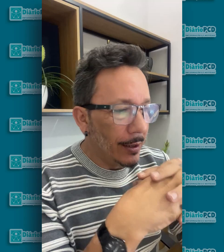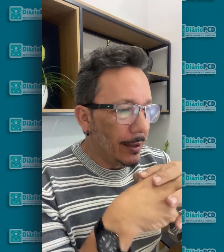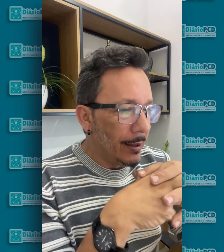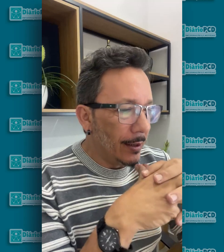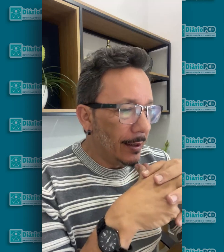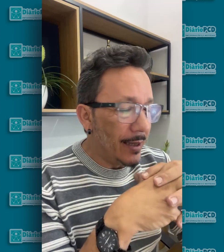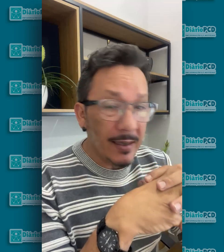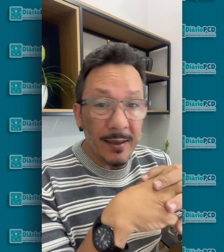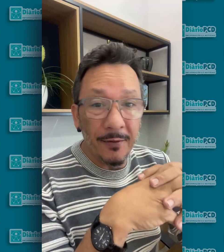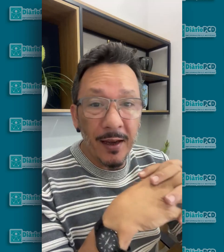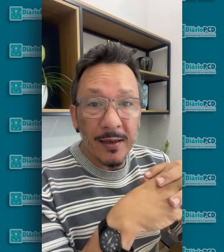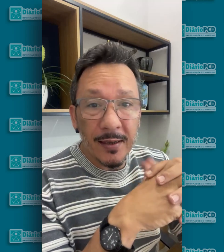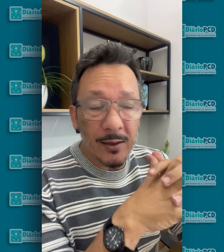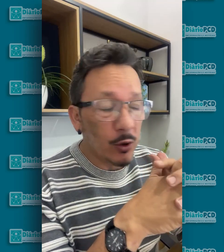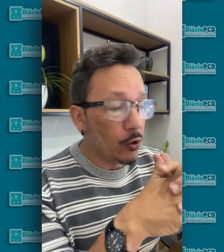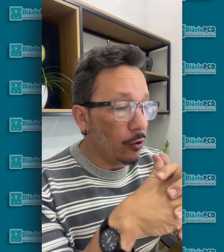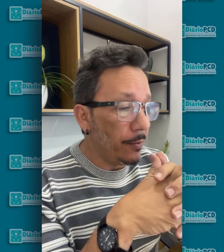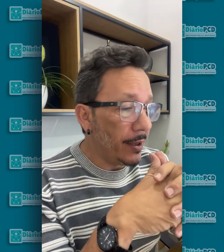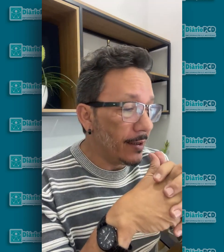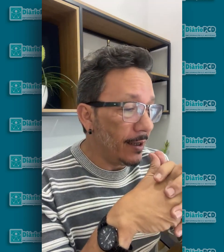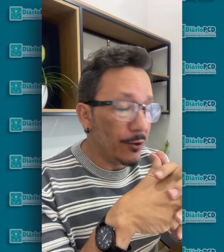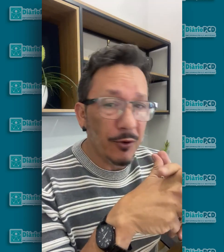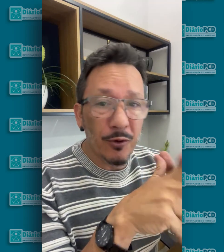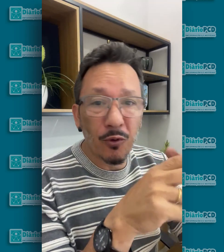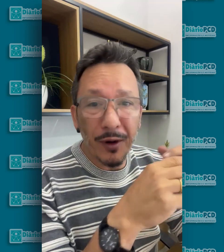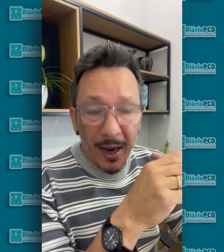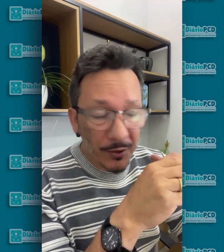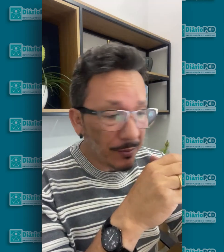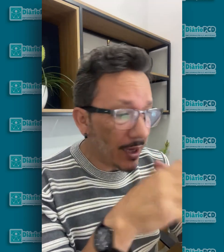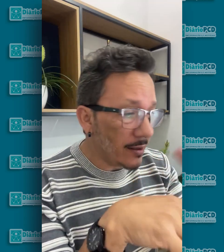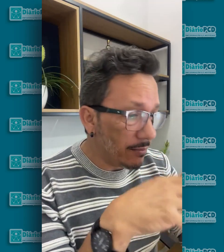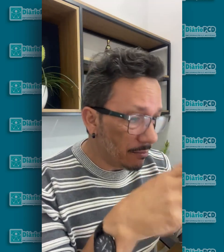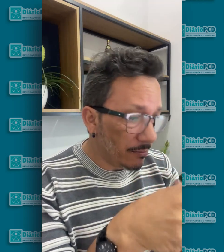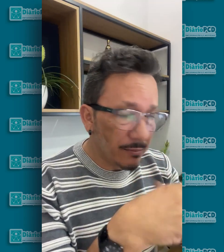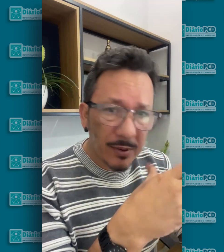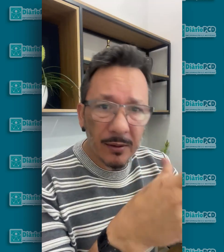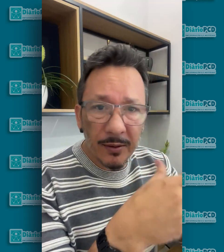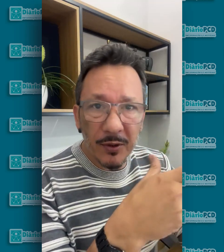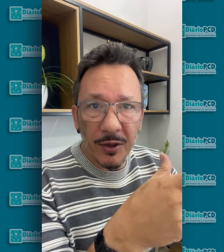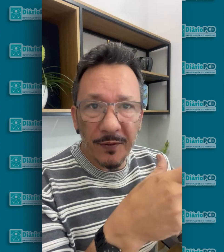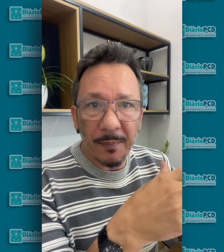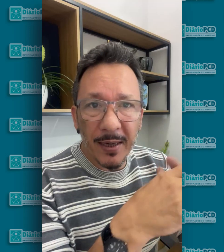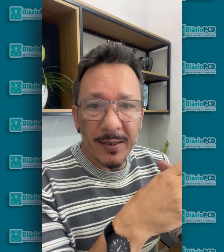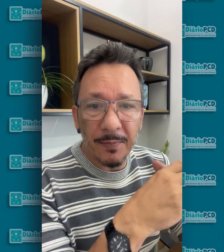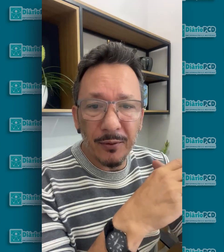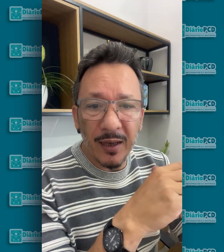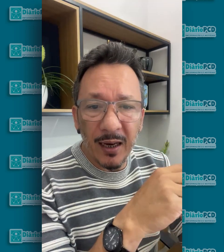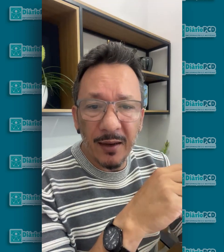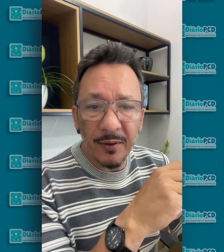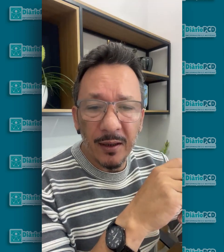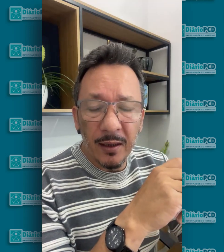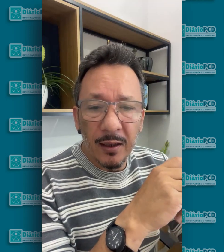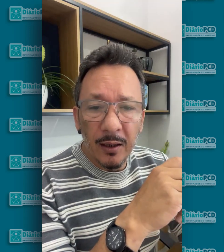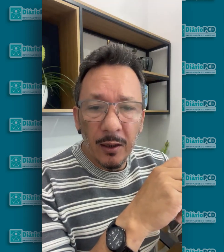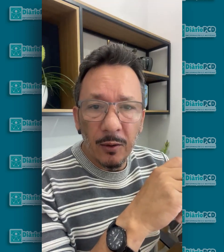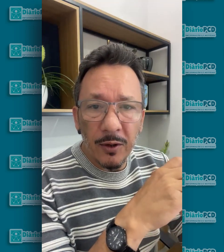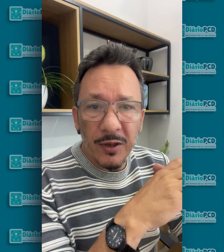papo, desta vez sobre as eleições do CONAD, mas se você estiver participando da